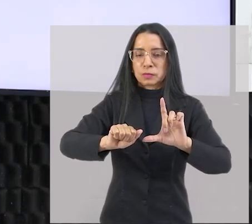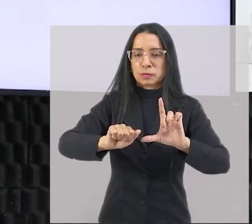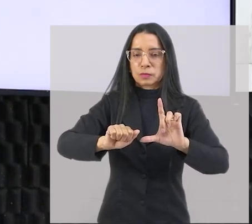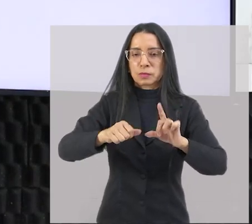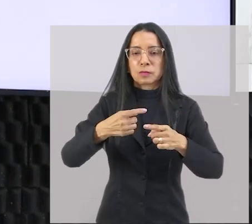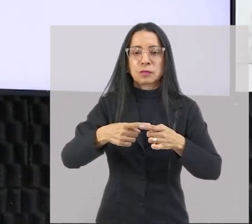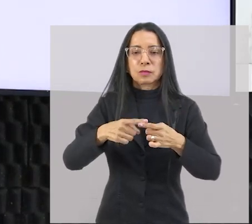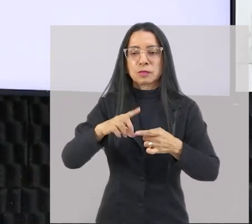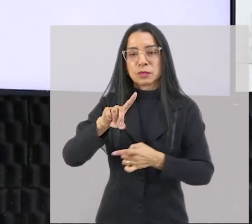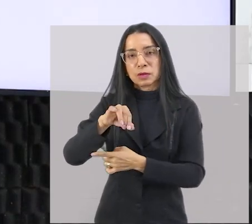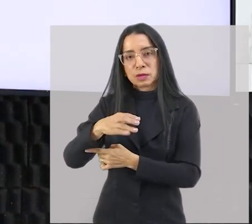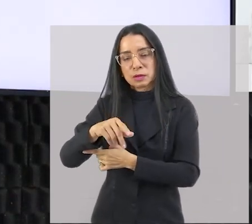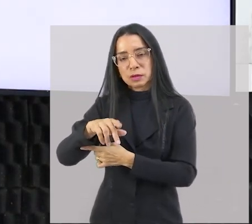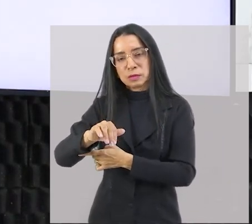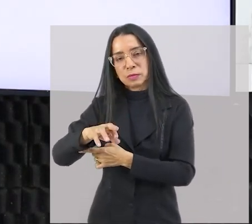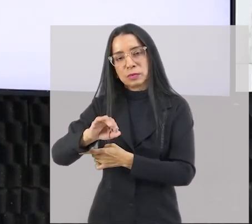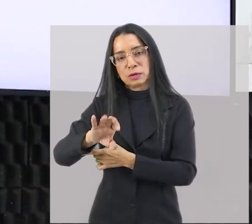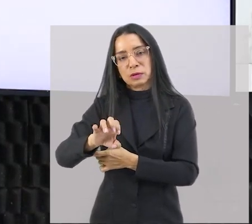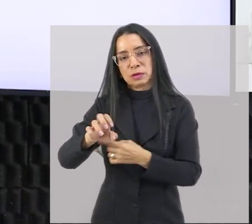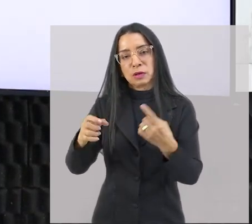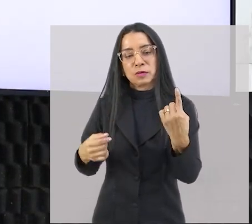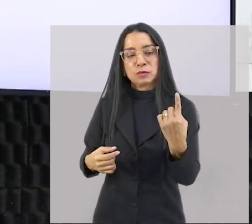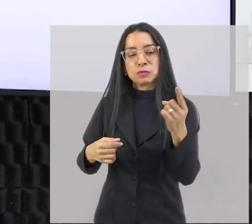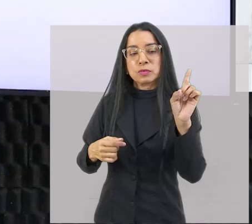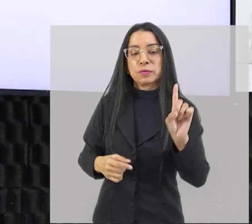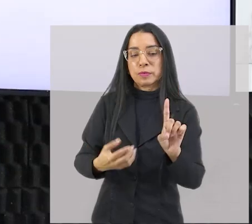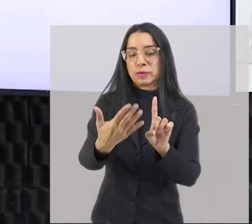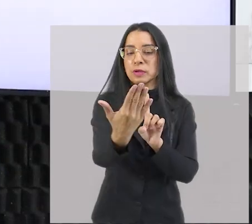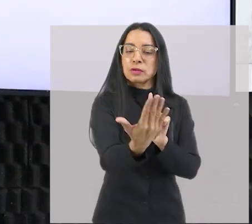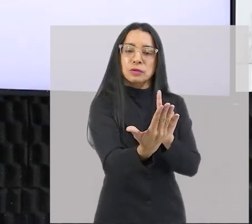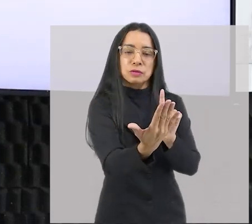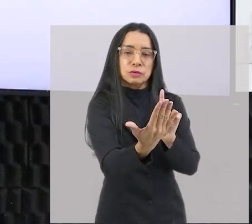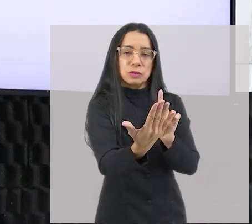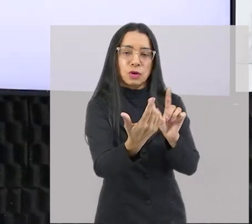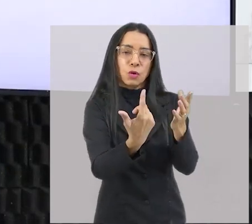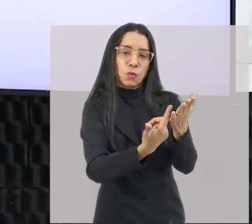Por que díspare? Ele devia estar sendo visto de frente. O livro talvez